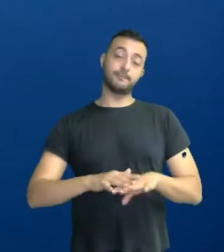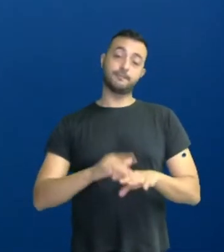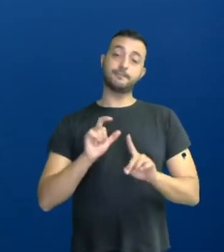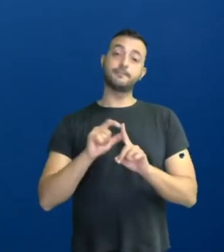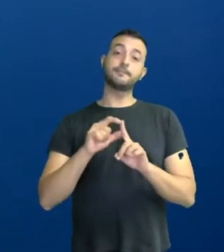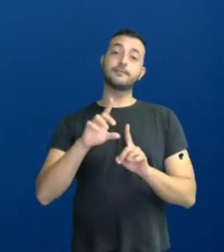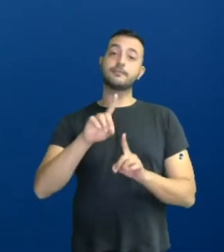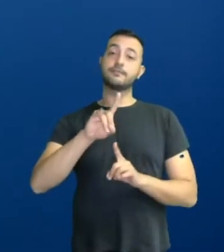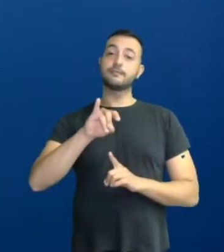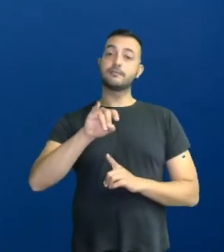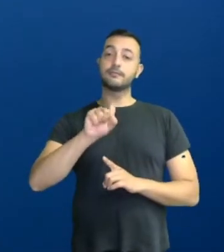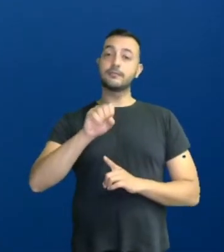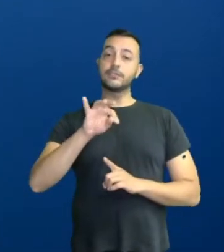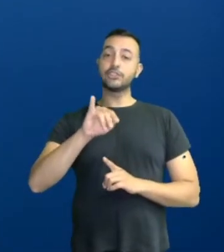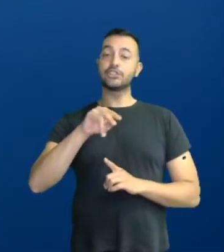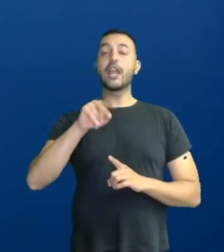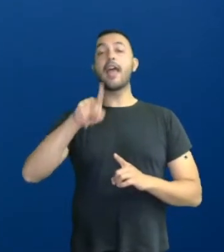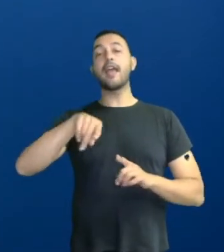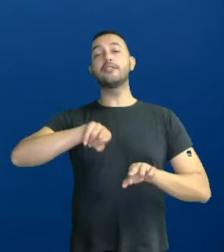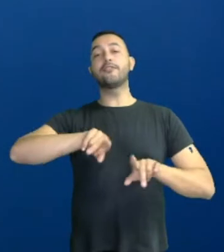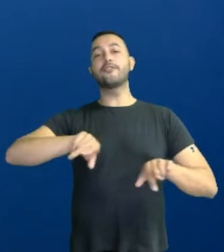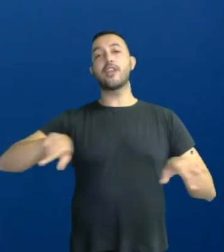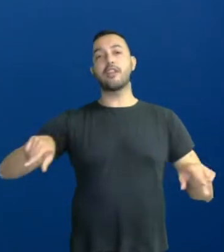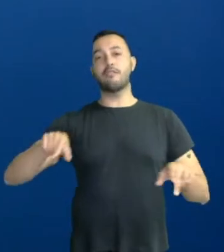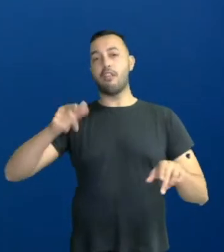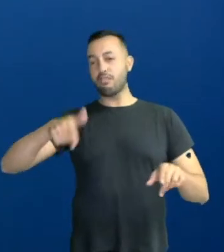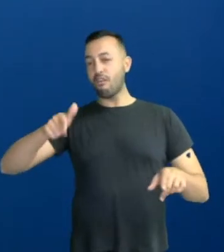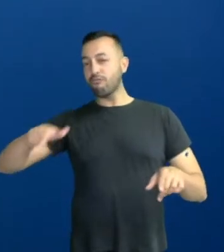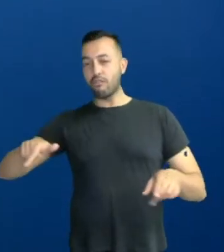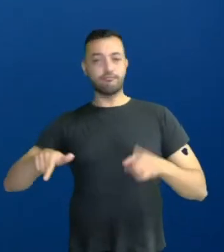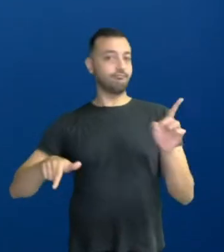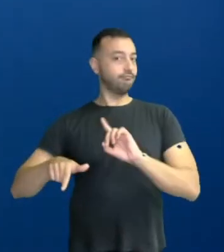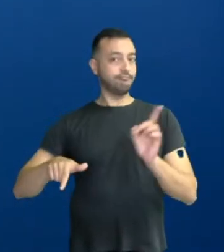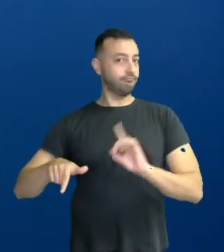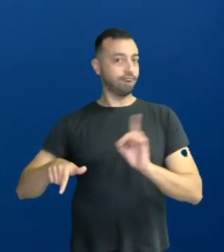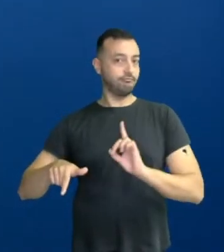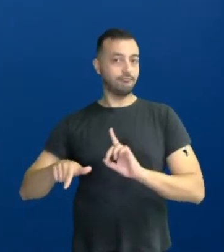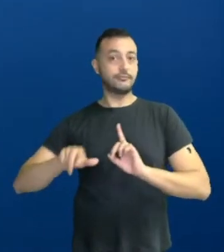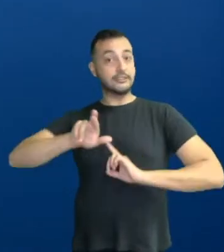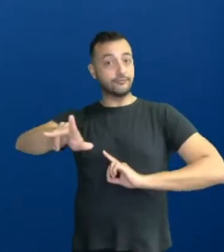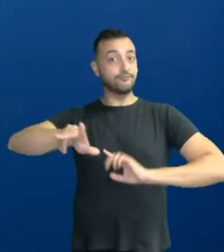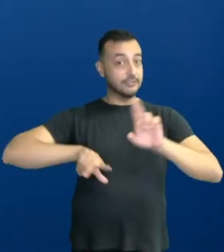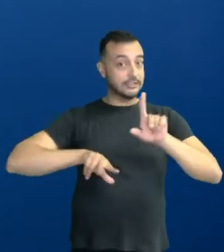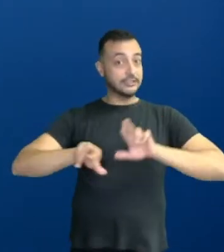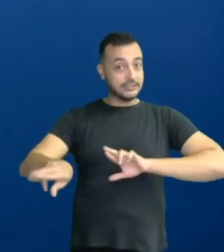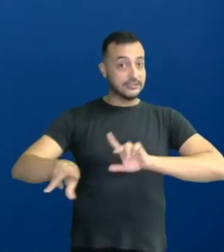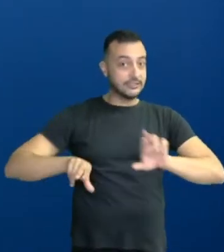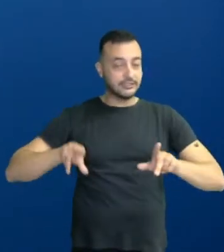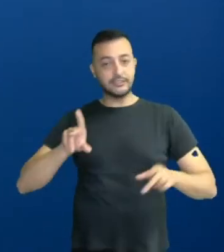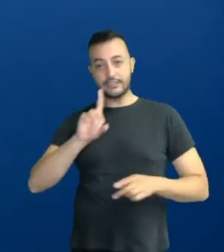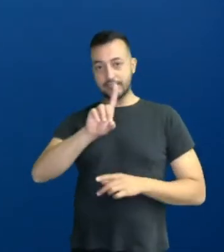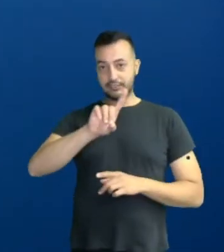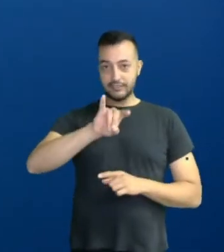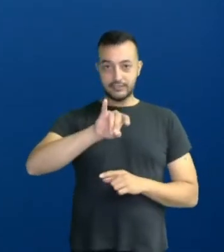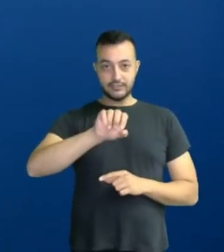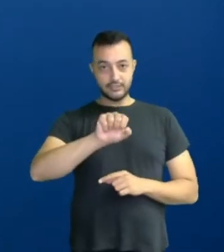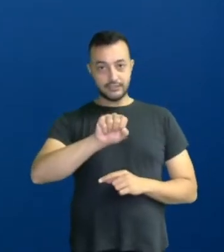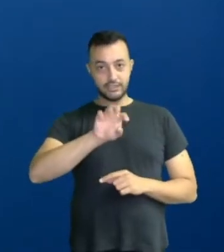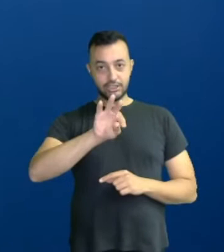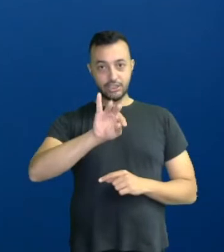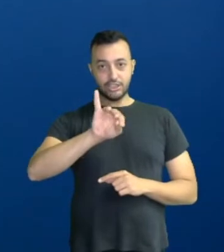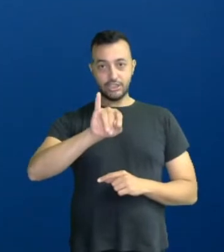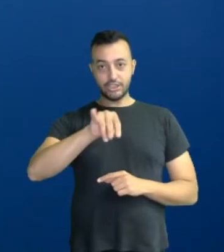quer dizer que não pode se repetir, ok? Então, toda vez que você vê distintos, não pode